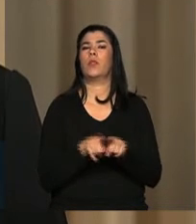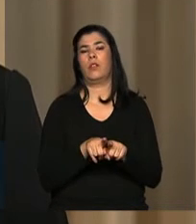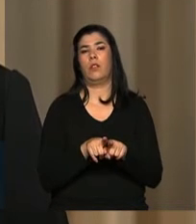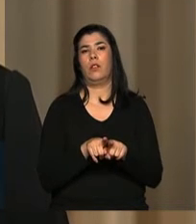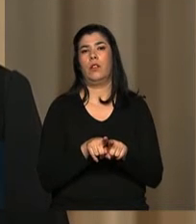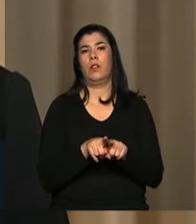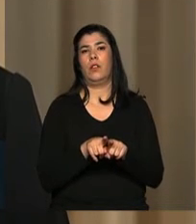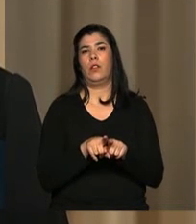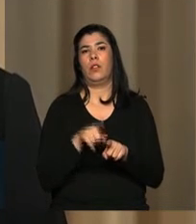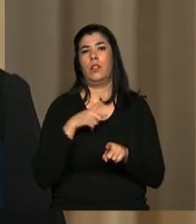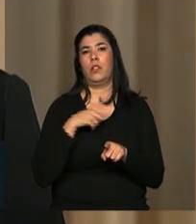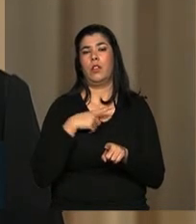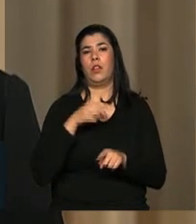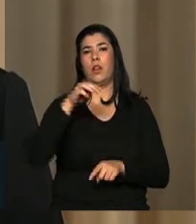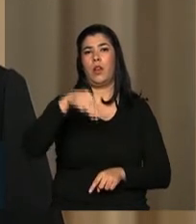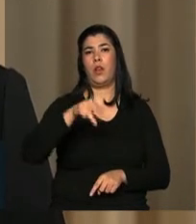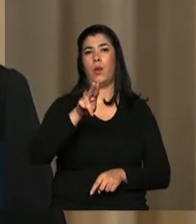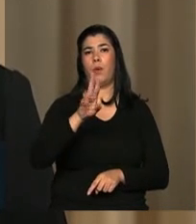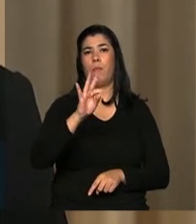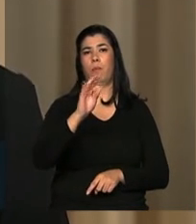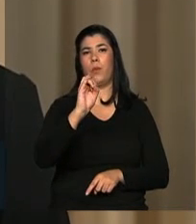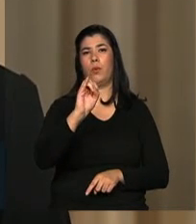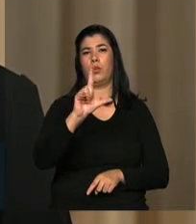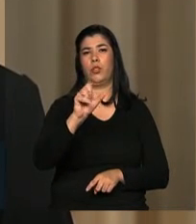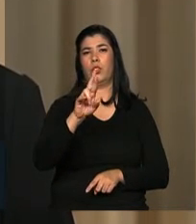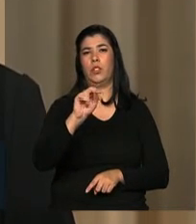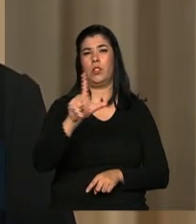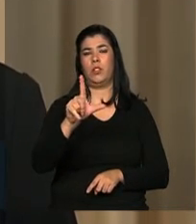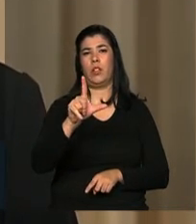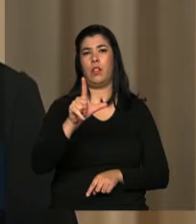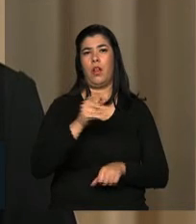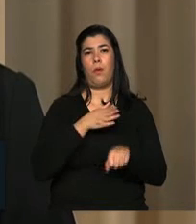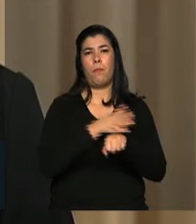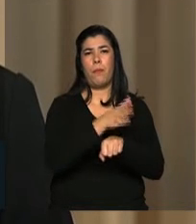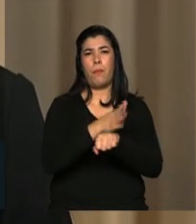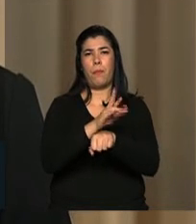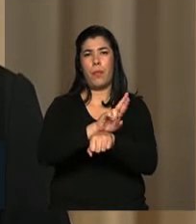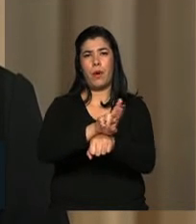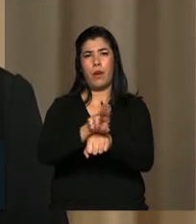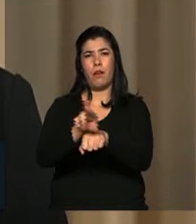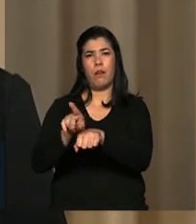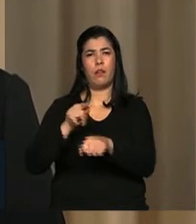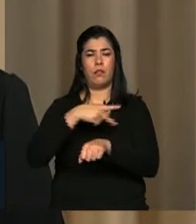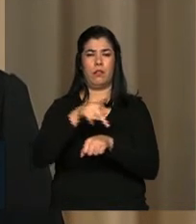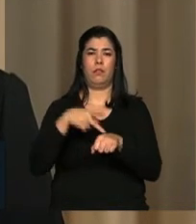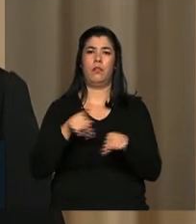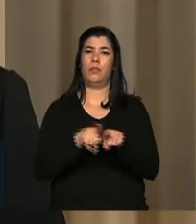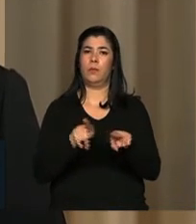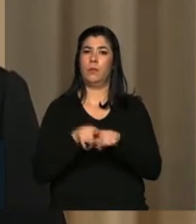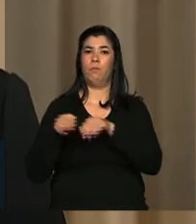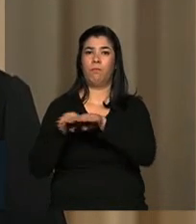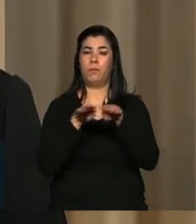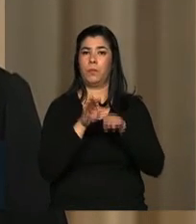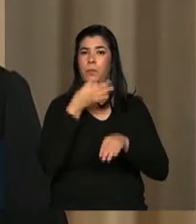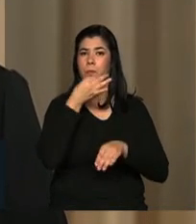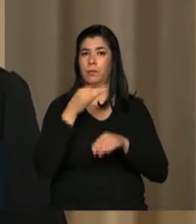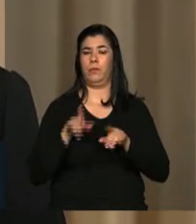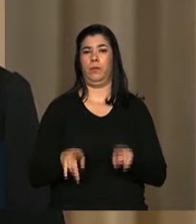no multilateralismo, buscando a formação de consensos e, portanto,